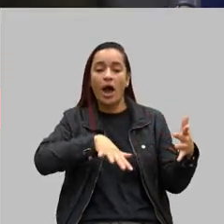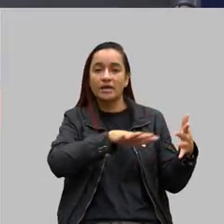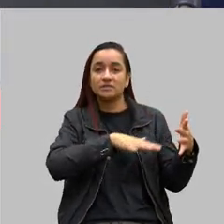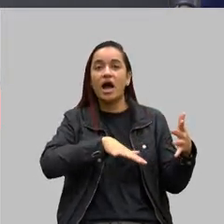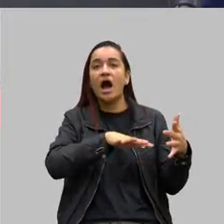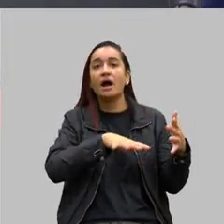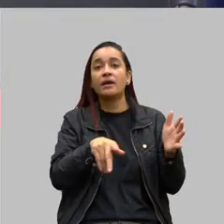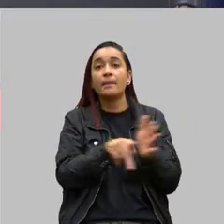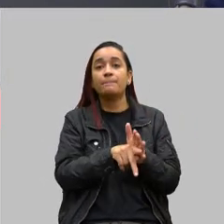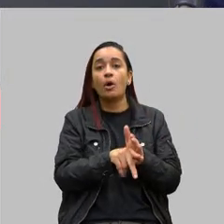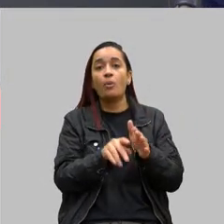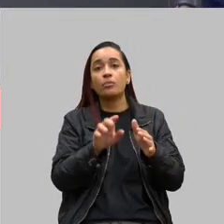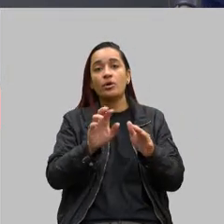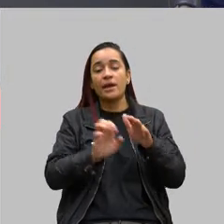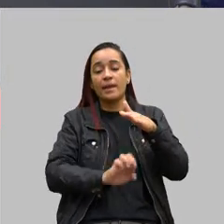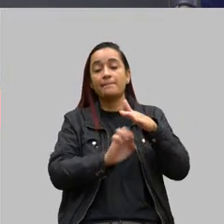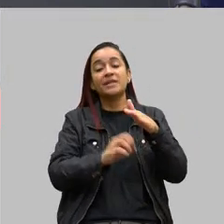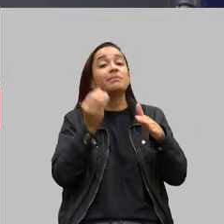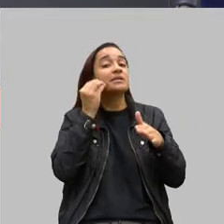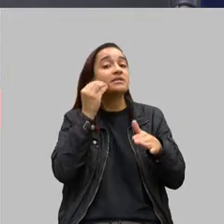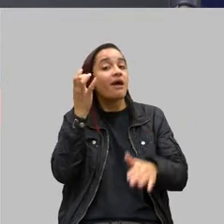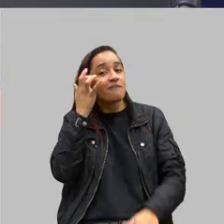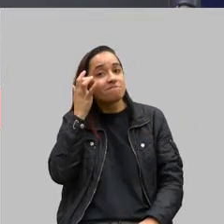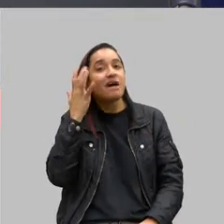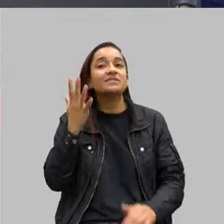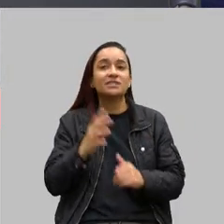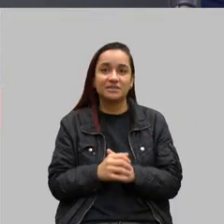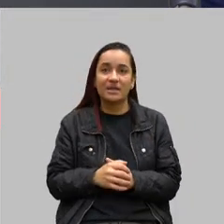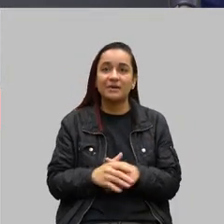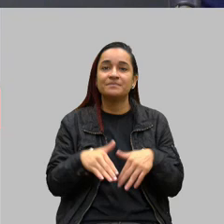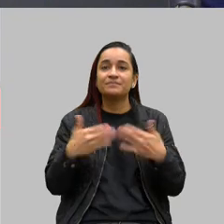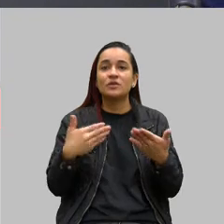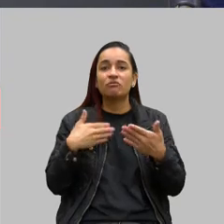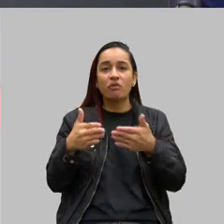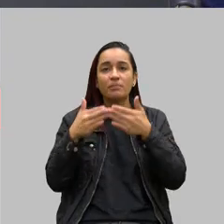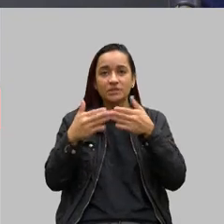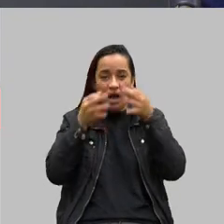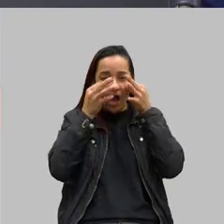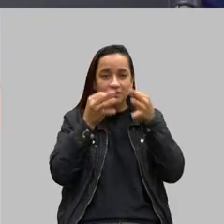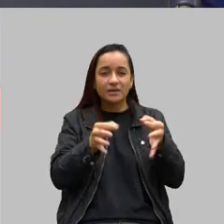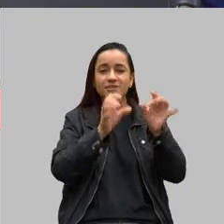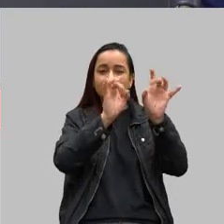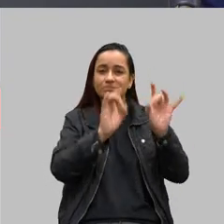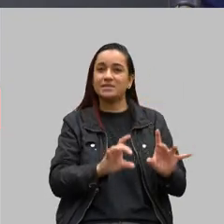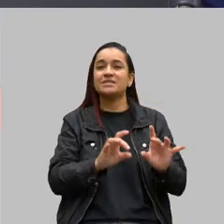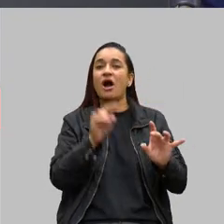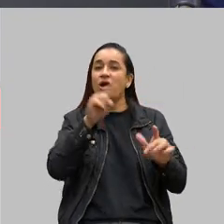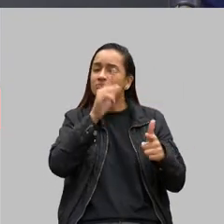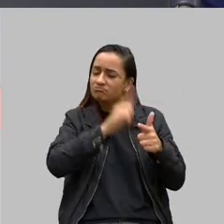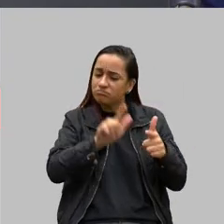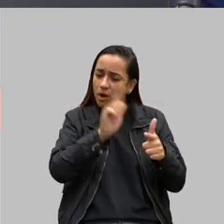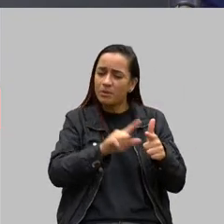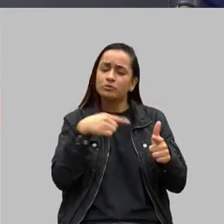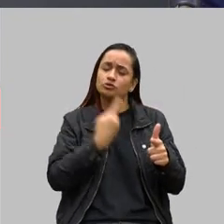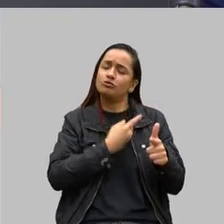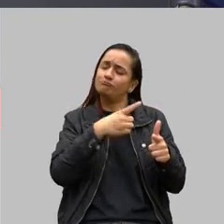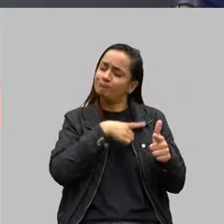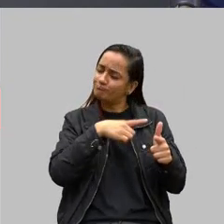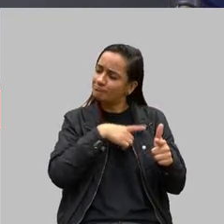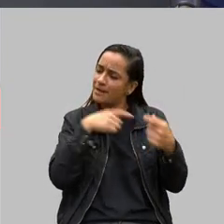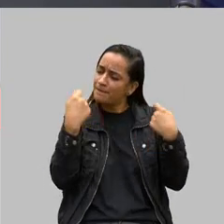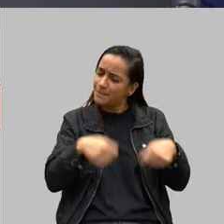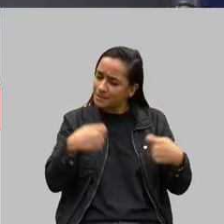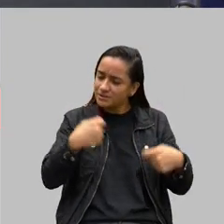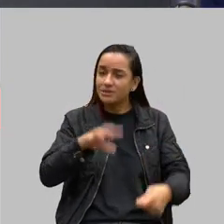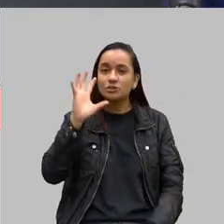pelos empresários para facilitar então peço atenção especial é um gargal que nós temos e que precisamos da solução